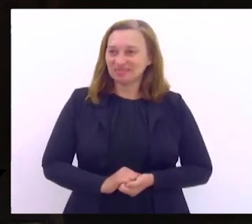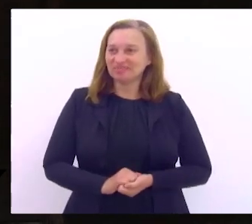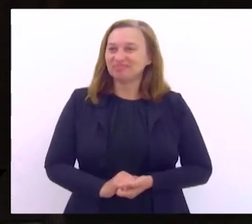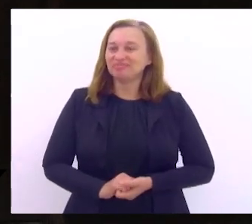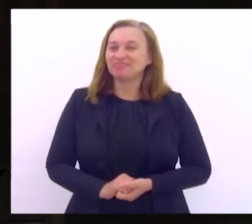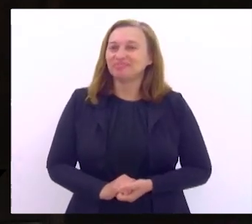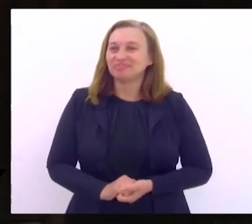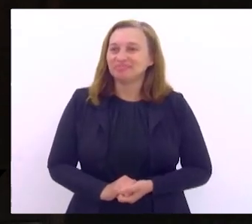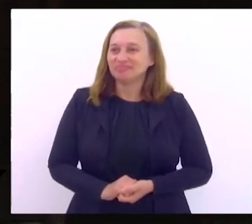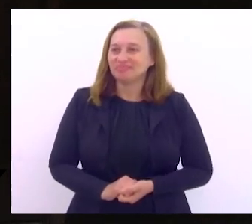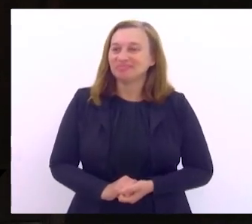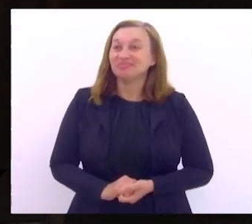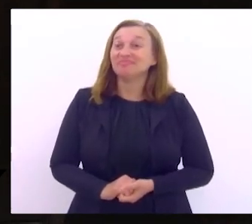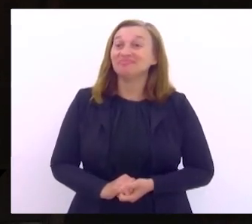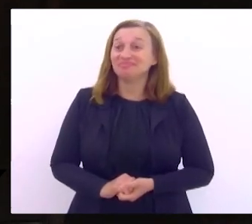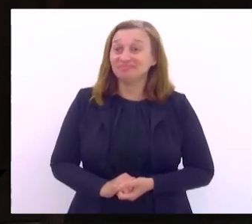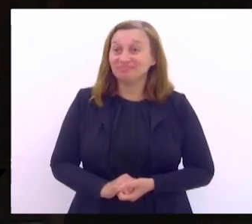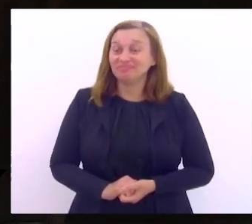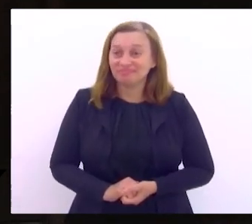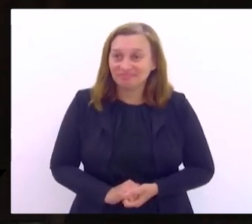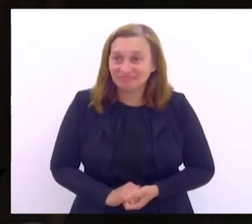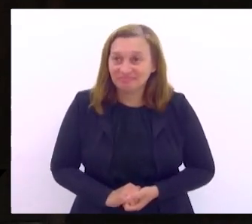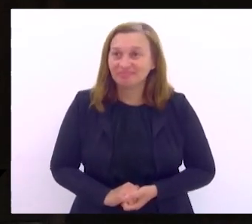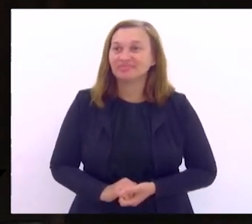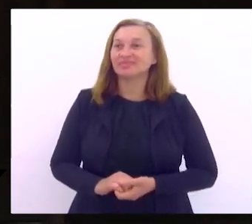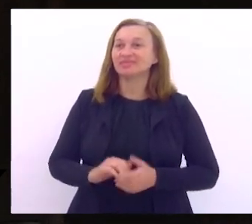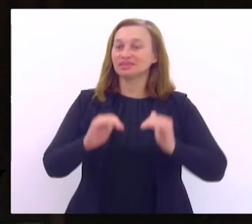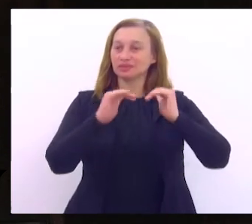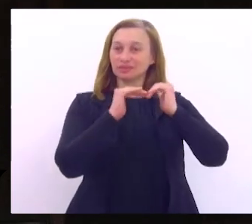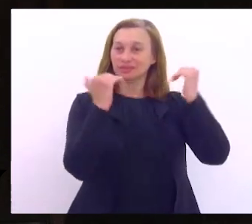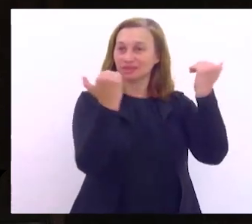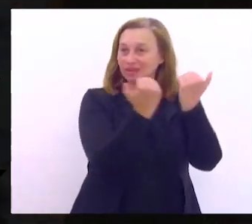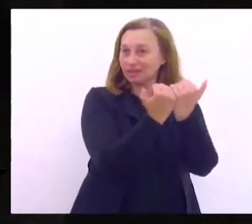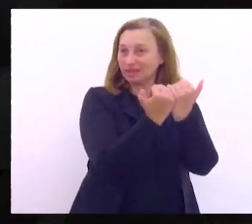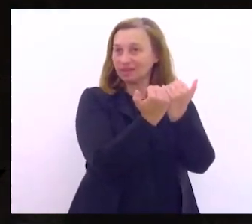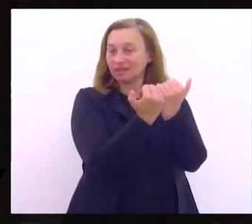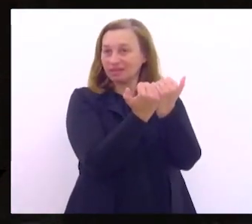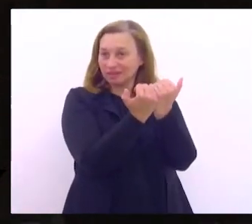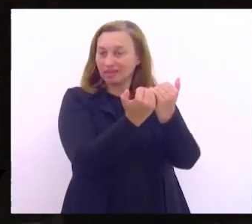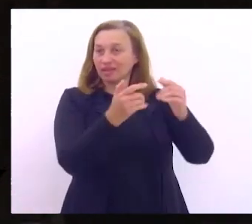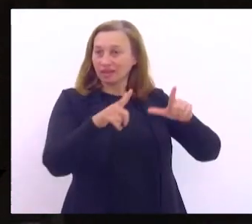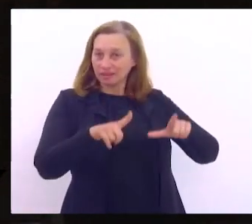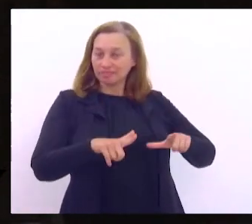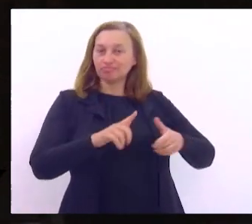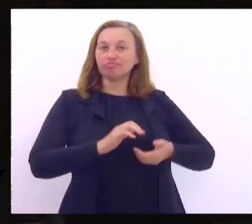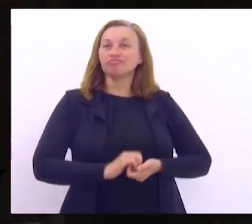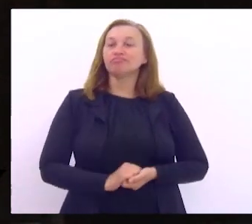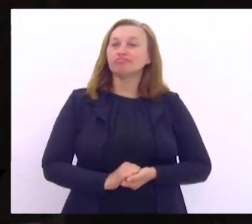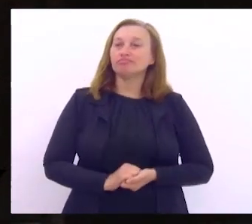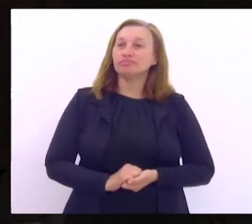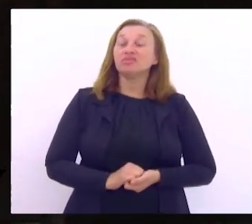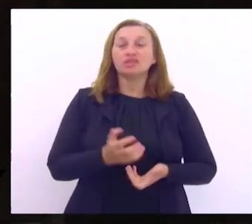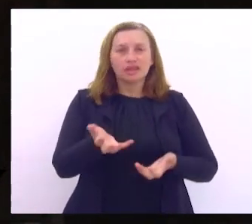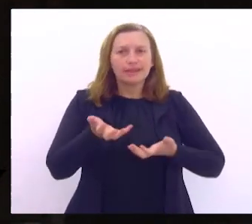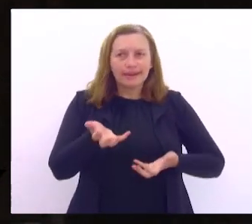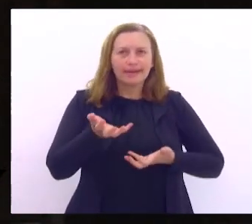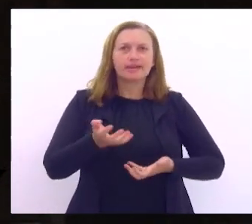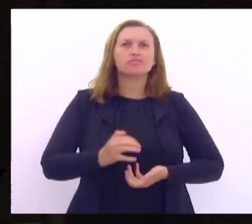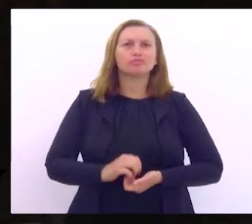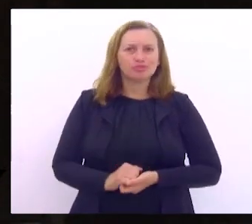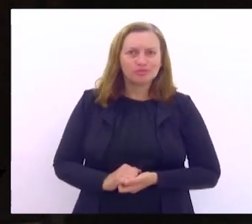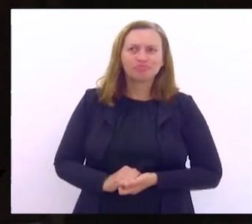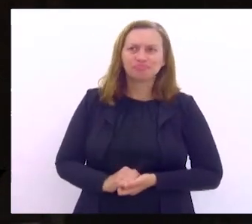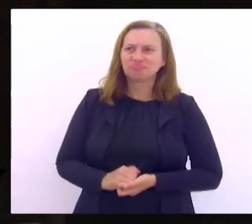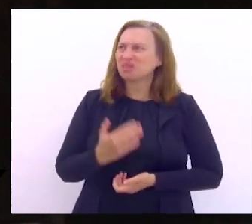É querer que o Célio de Barros seja reconstruído. E é isso que nós queremos. Nós não